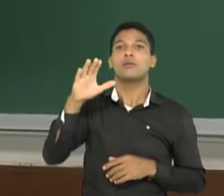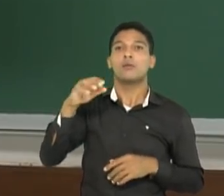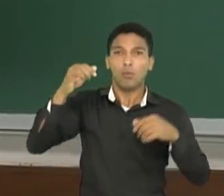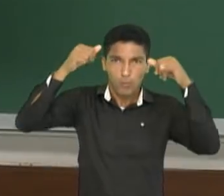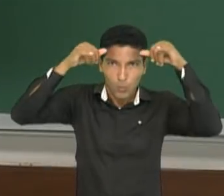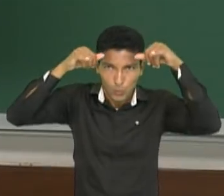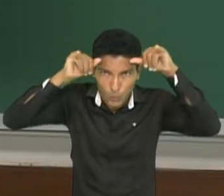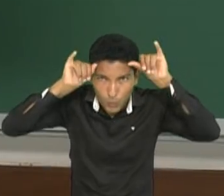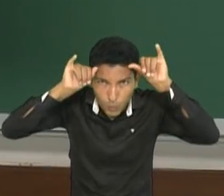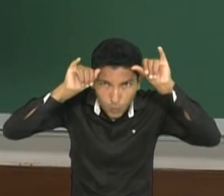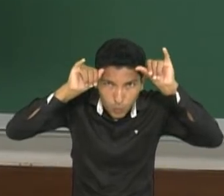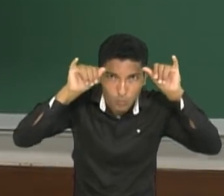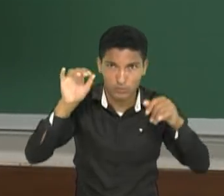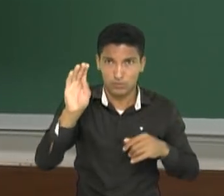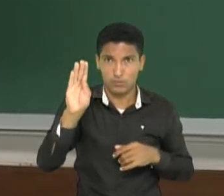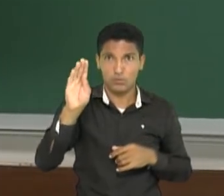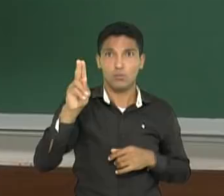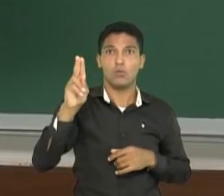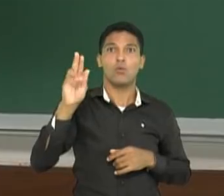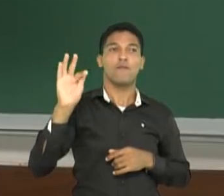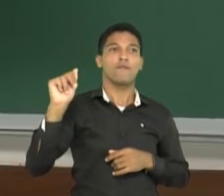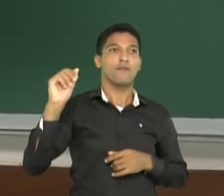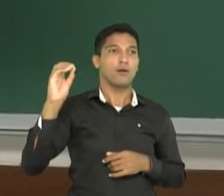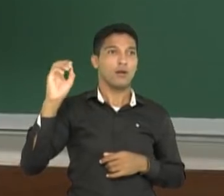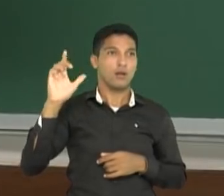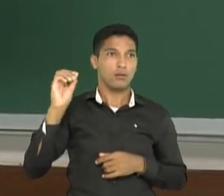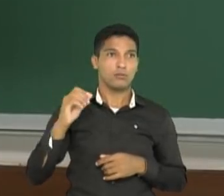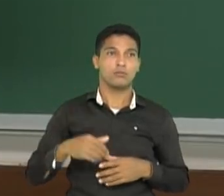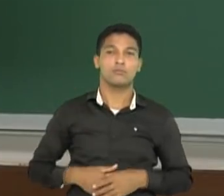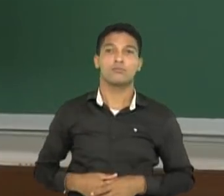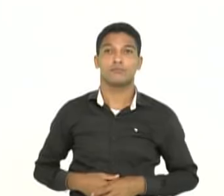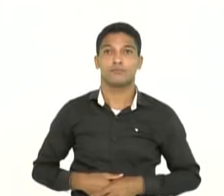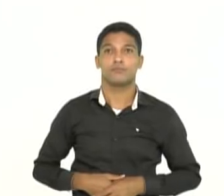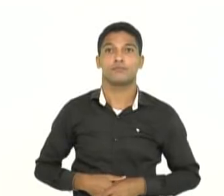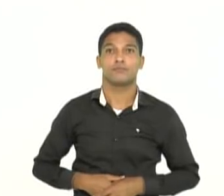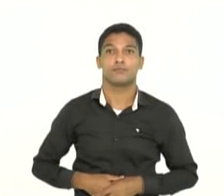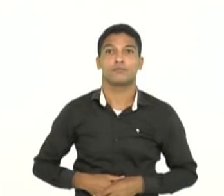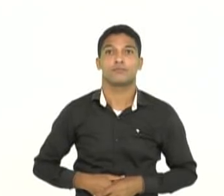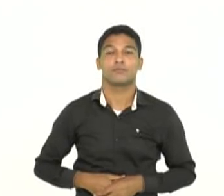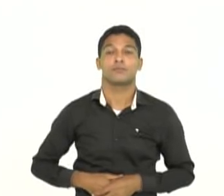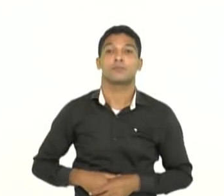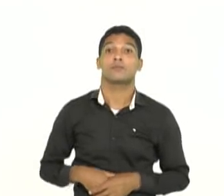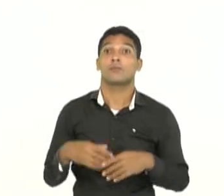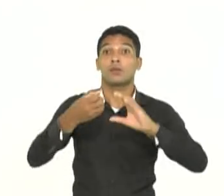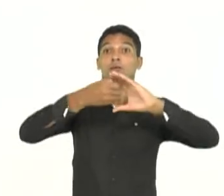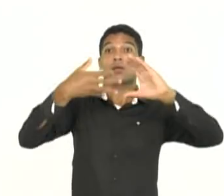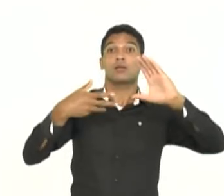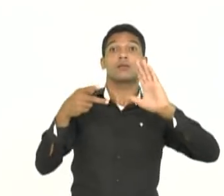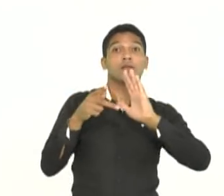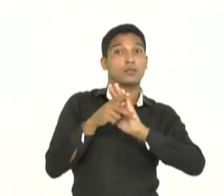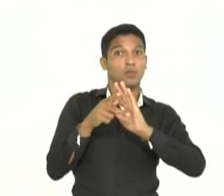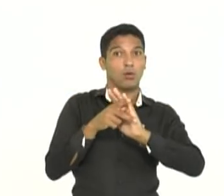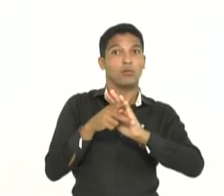meio rural, certo? Atividadezinha ali para vocês pensarem um pouquinho. Entre as características da produção de